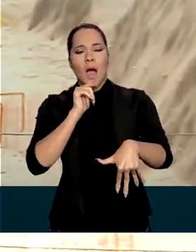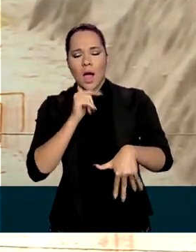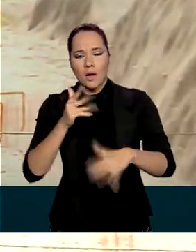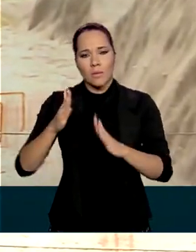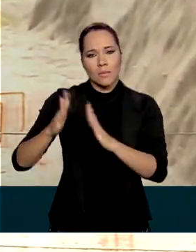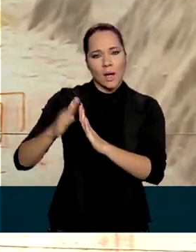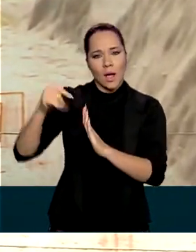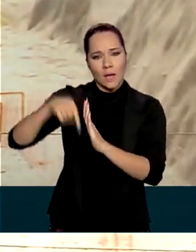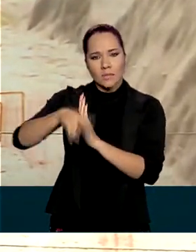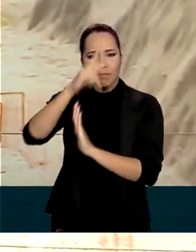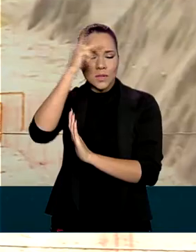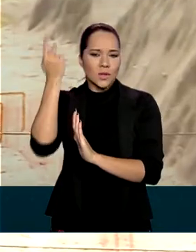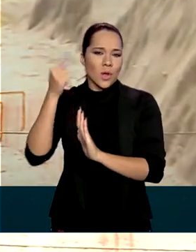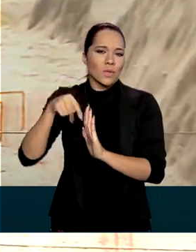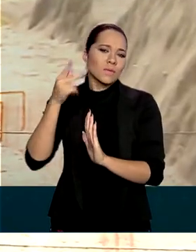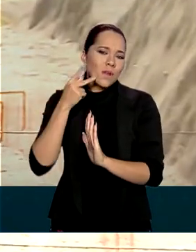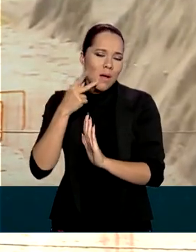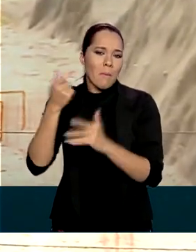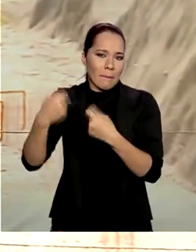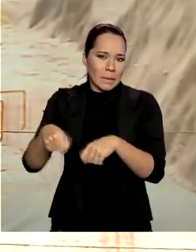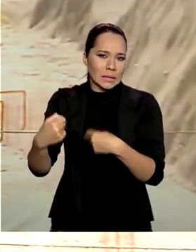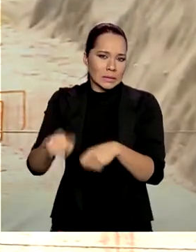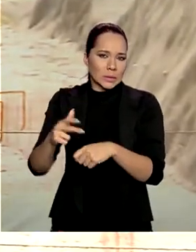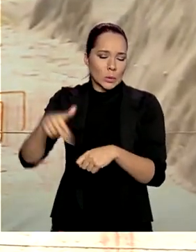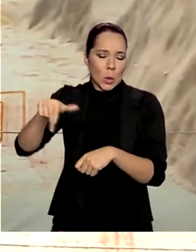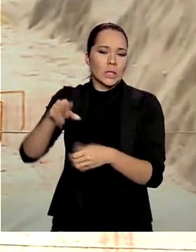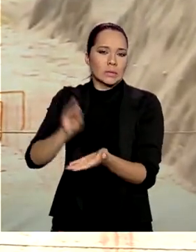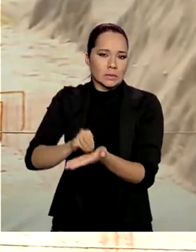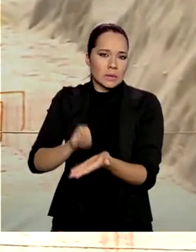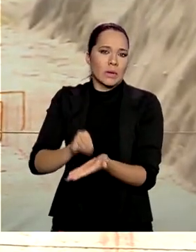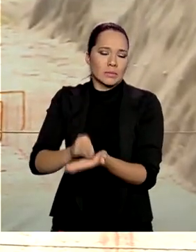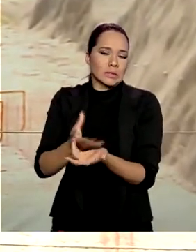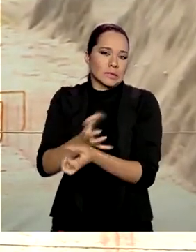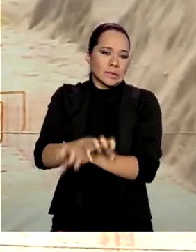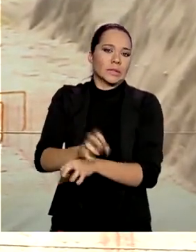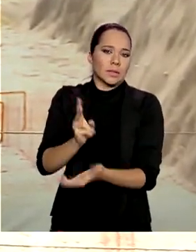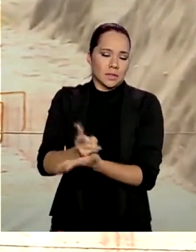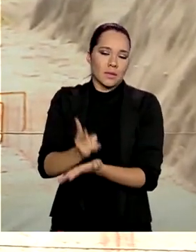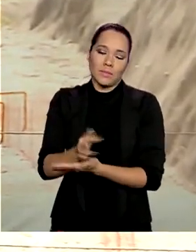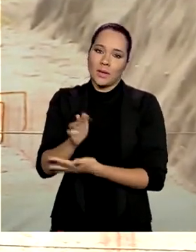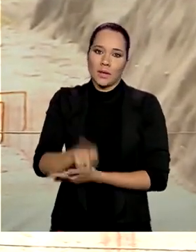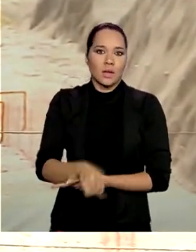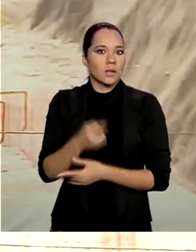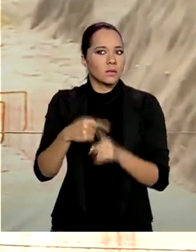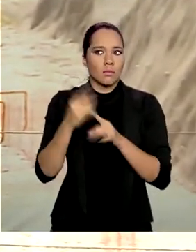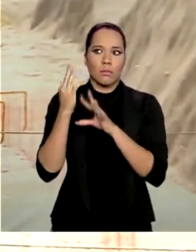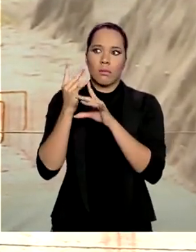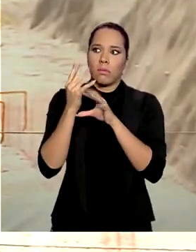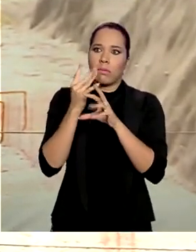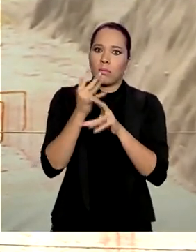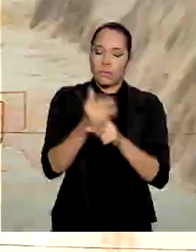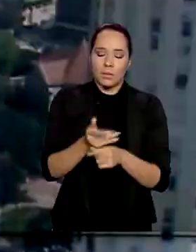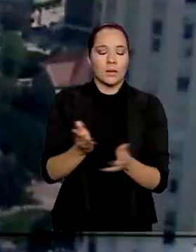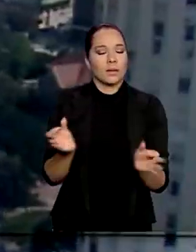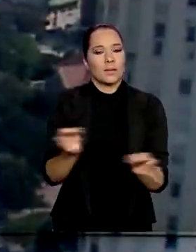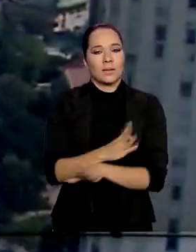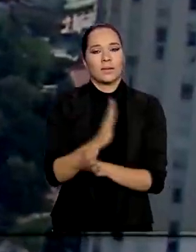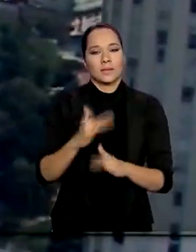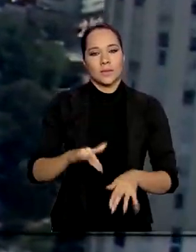cidadão nordestino aqui, que sempre teve carência disso. E é uma novela enorme que está chegando ao fim.